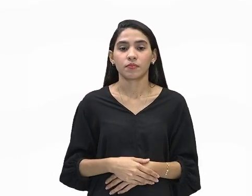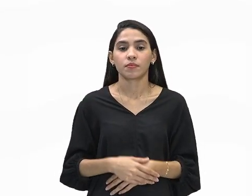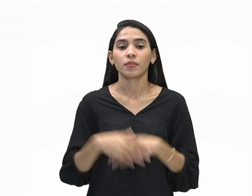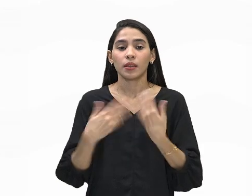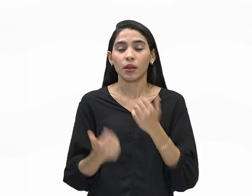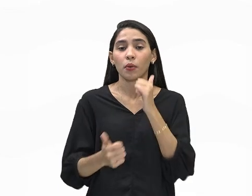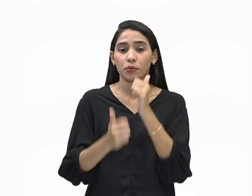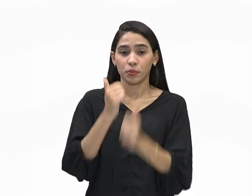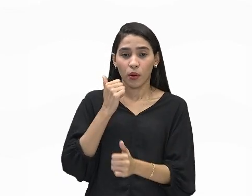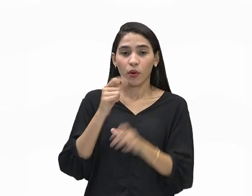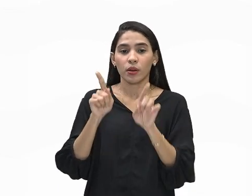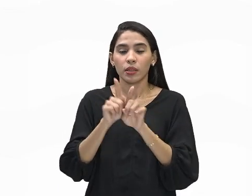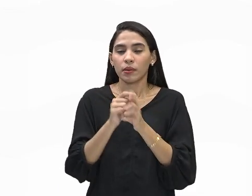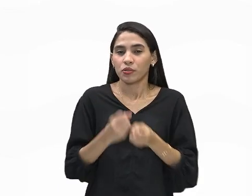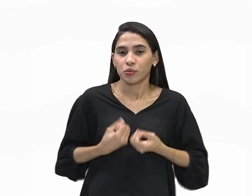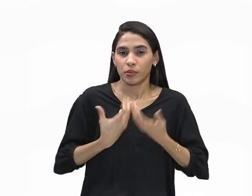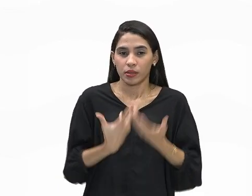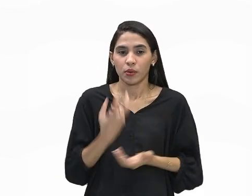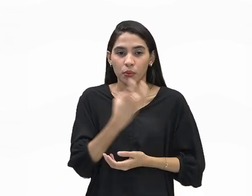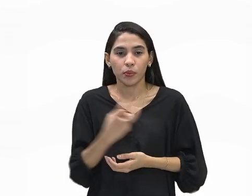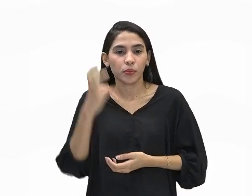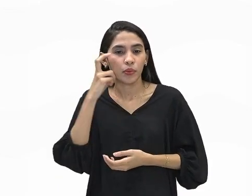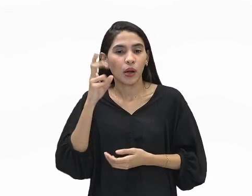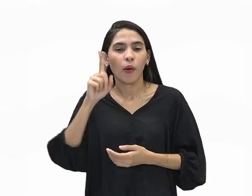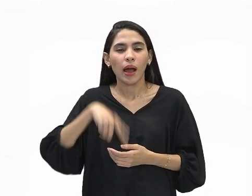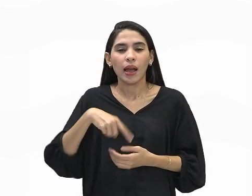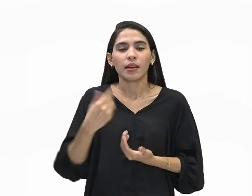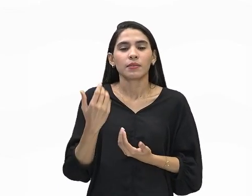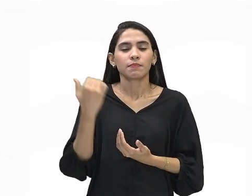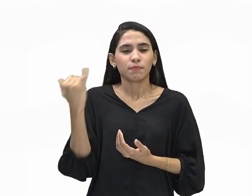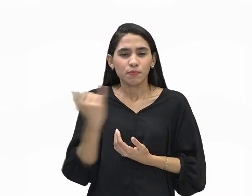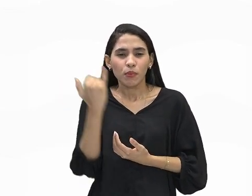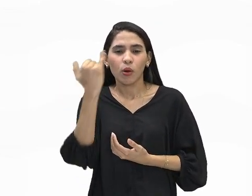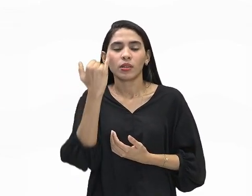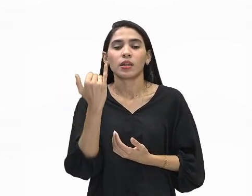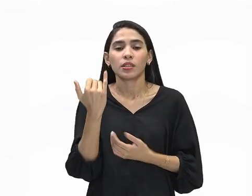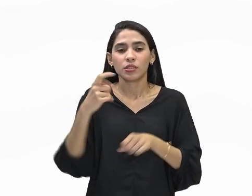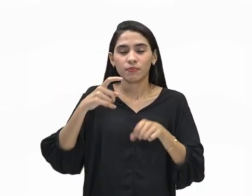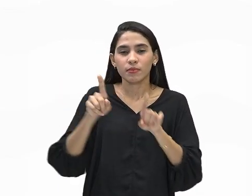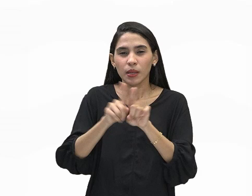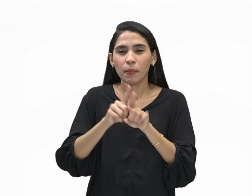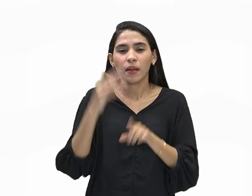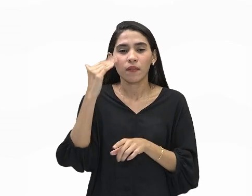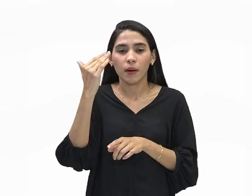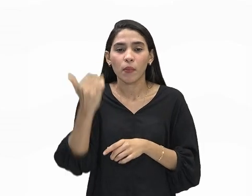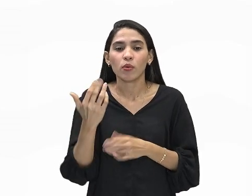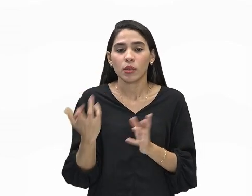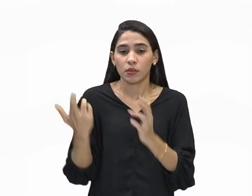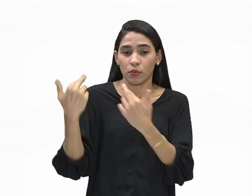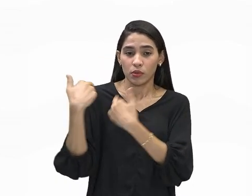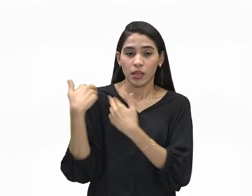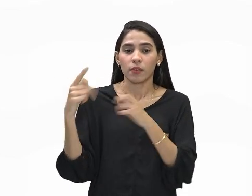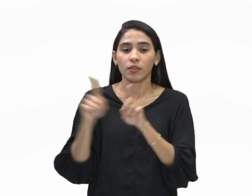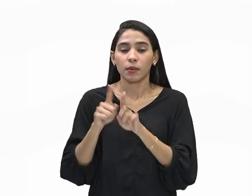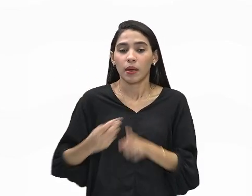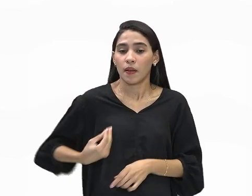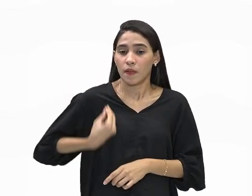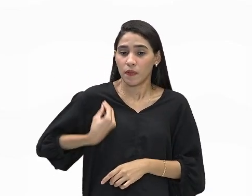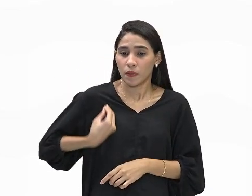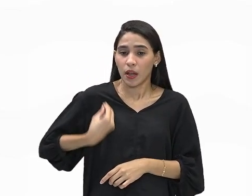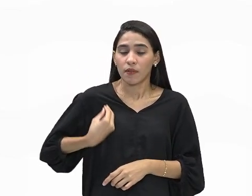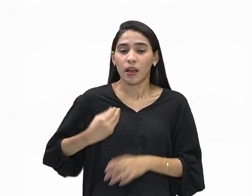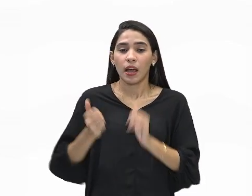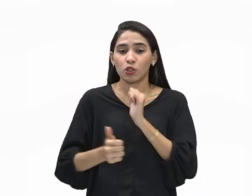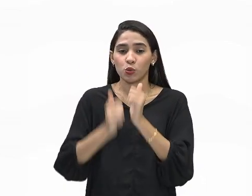relacionando esporte e expressão cultural é tão marcante no evento que eles são responsáveis por reviver aí os Jogos